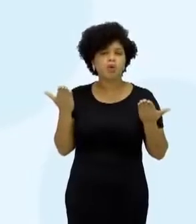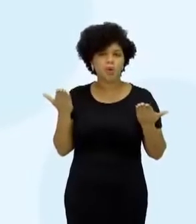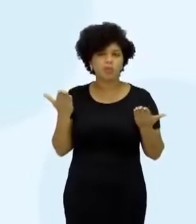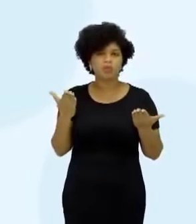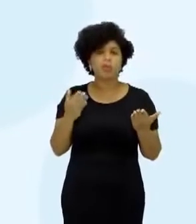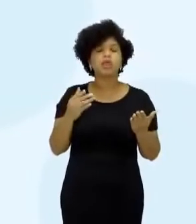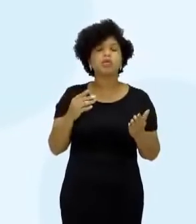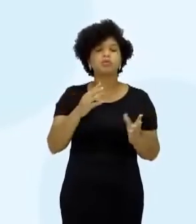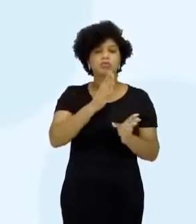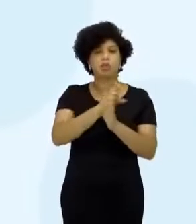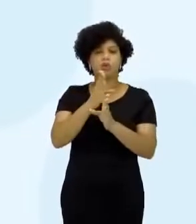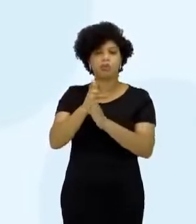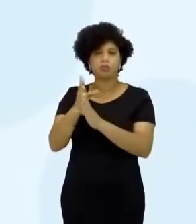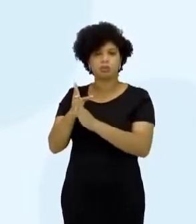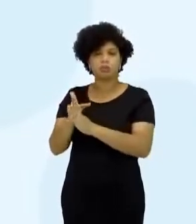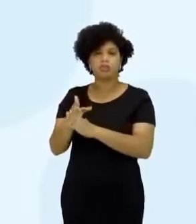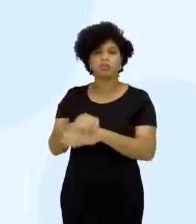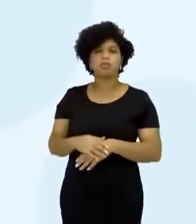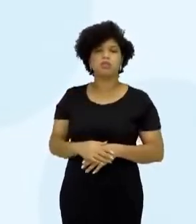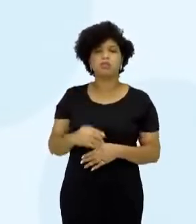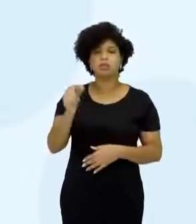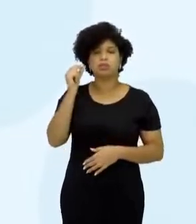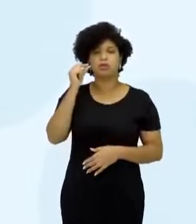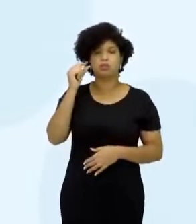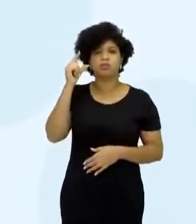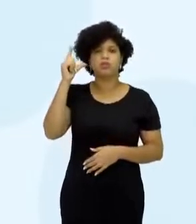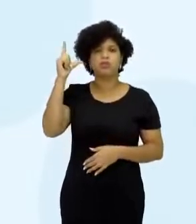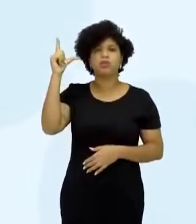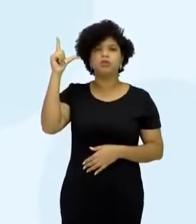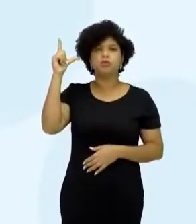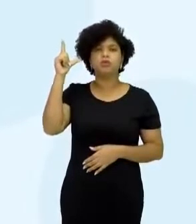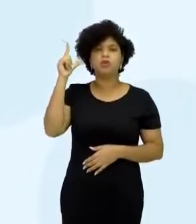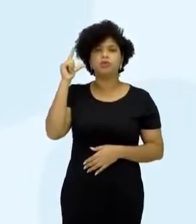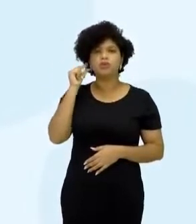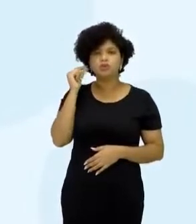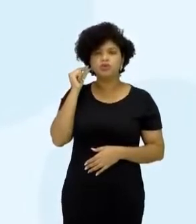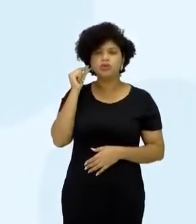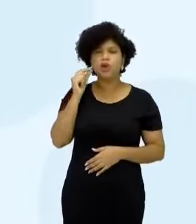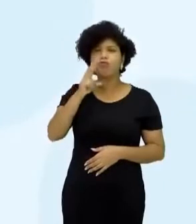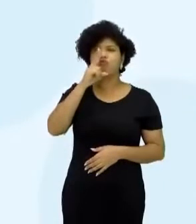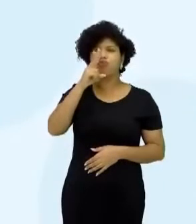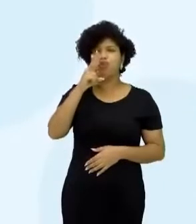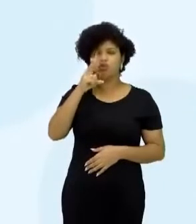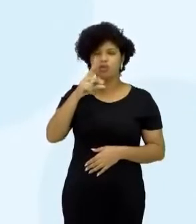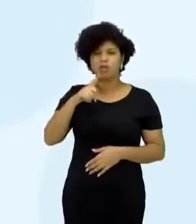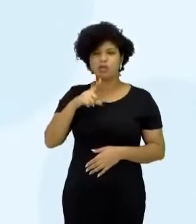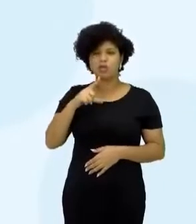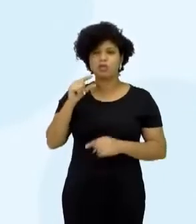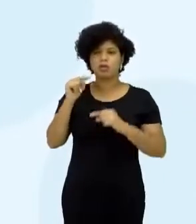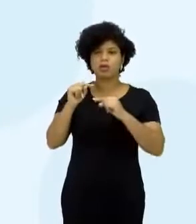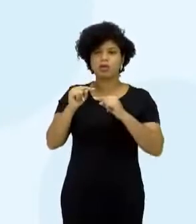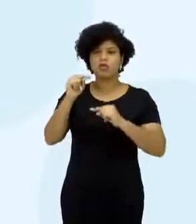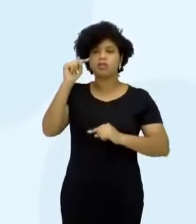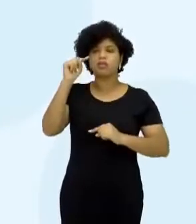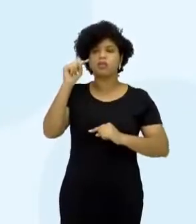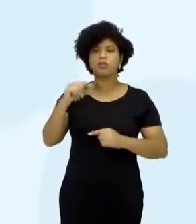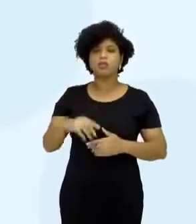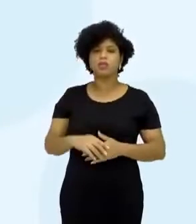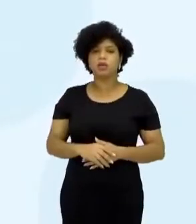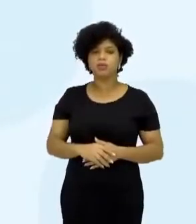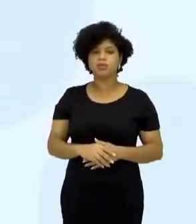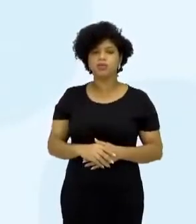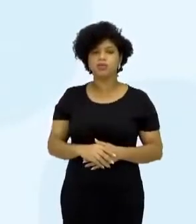distinguir os sons. Sons agudos. O que é um som agudo, pessoal? Um som agudo é um som de alta